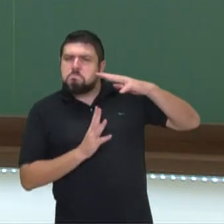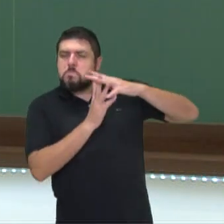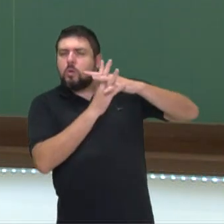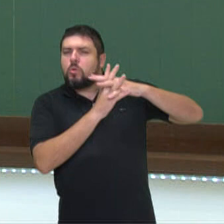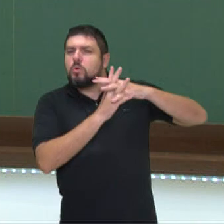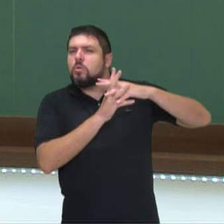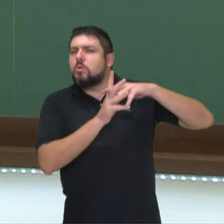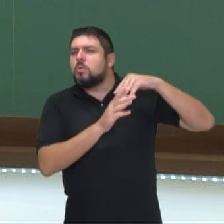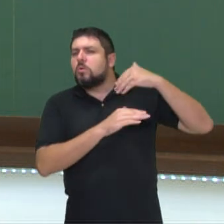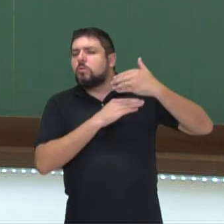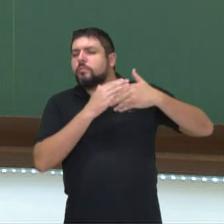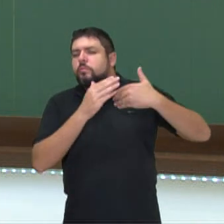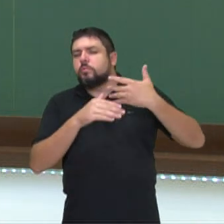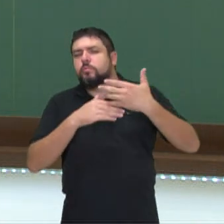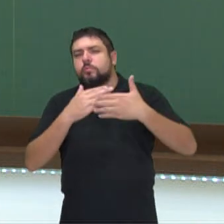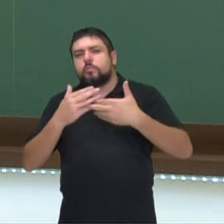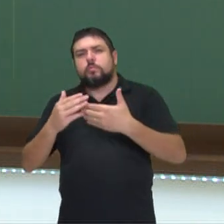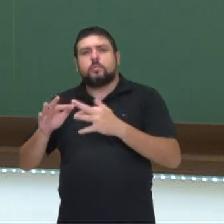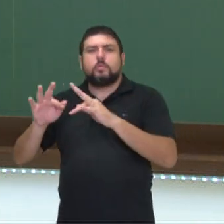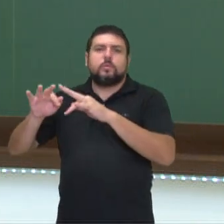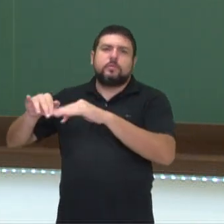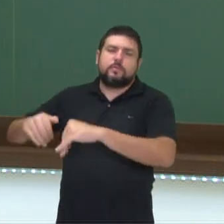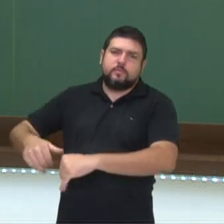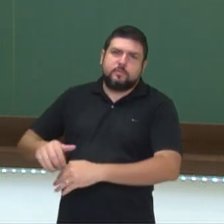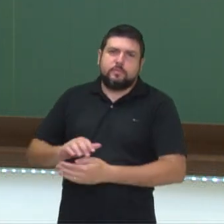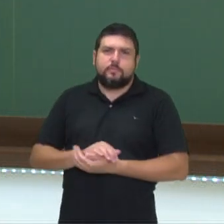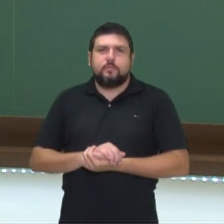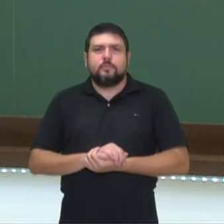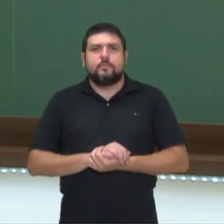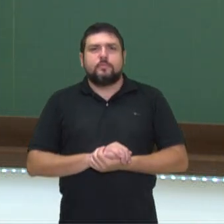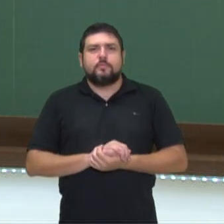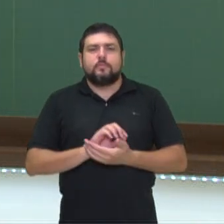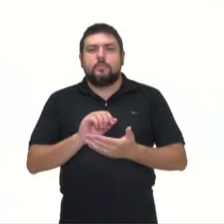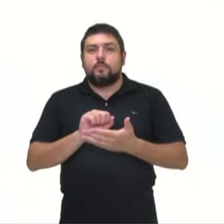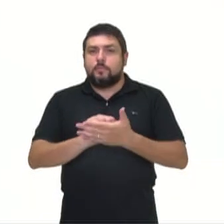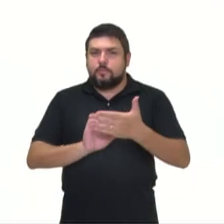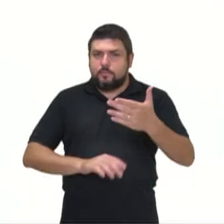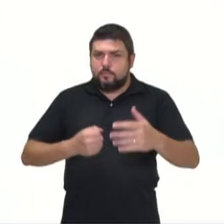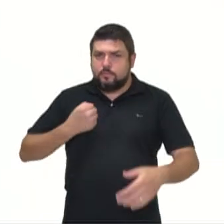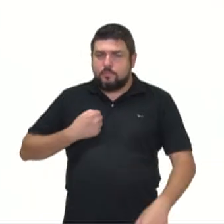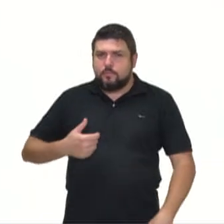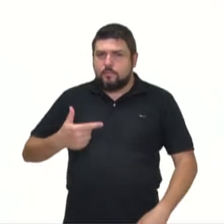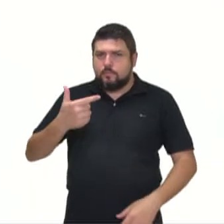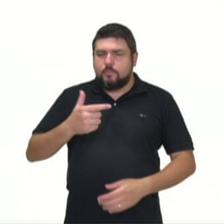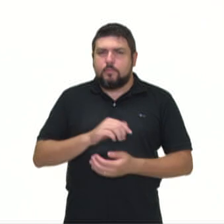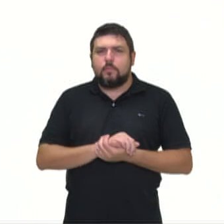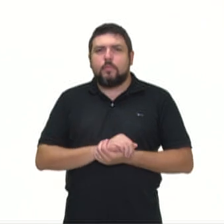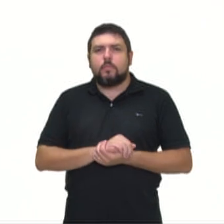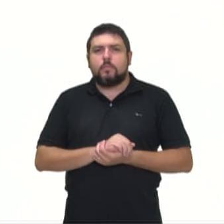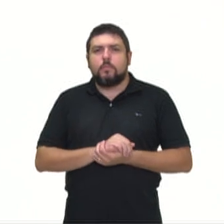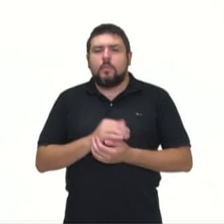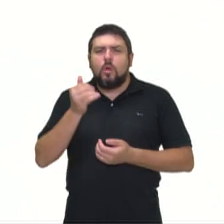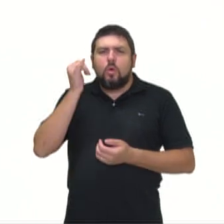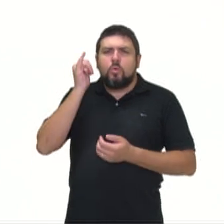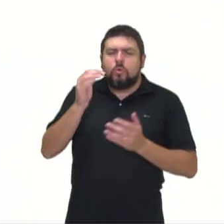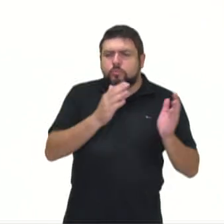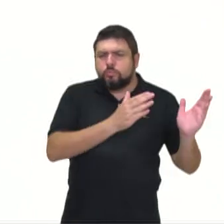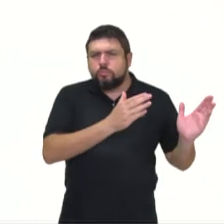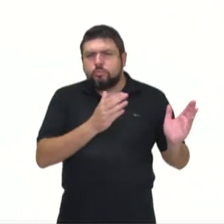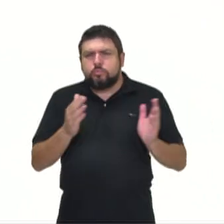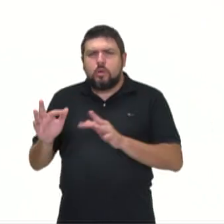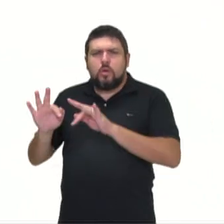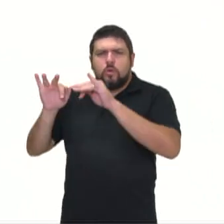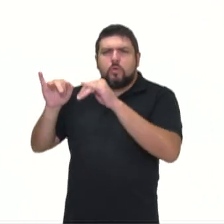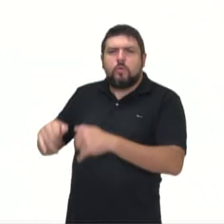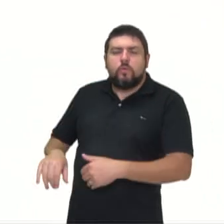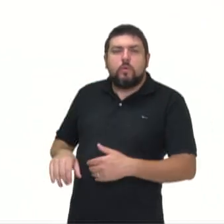para a conclusão do conflito. Exercício número 2. O desfecho de um conto tem a finalidade de apresentar